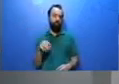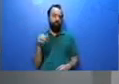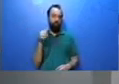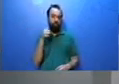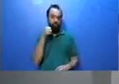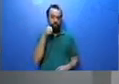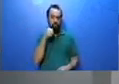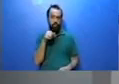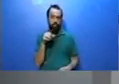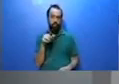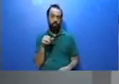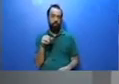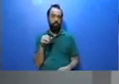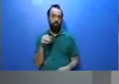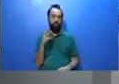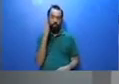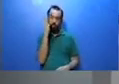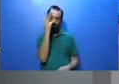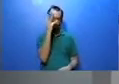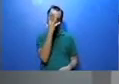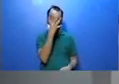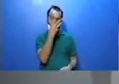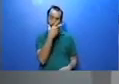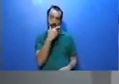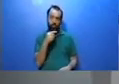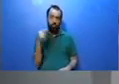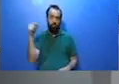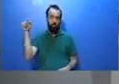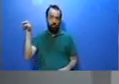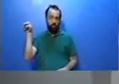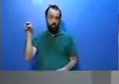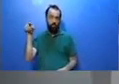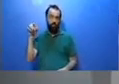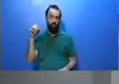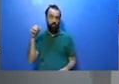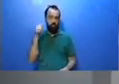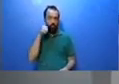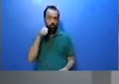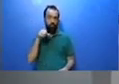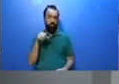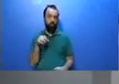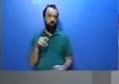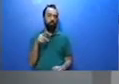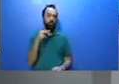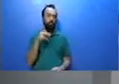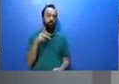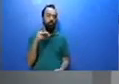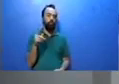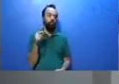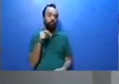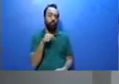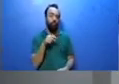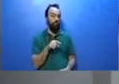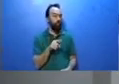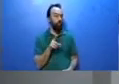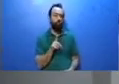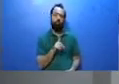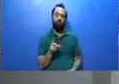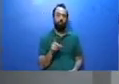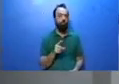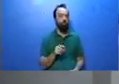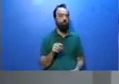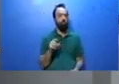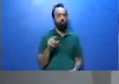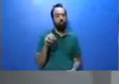bonitinha, que diz que ele não é uma coisa nem outra, tá? Fizemos o segundo parágrafo contando